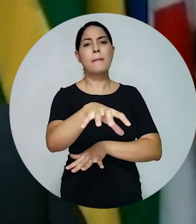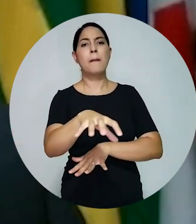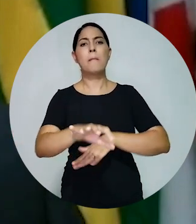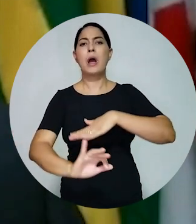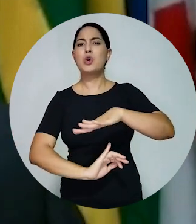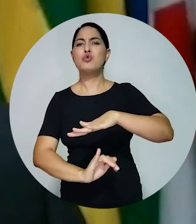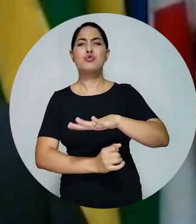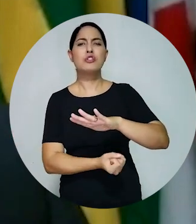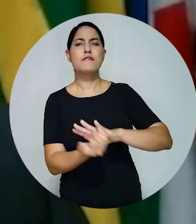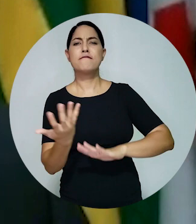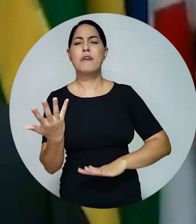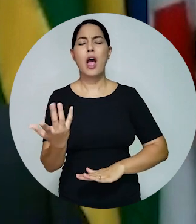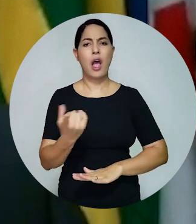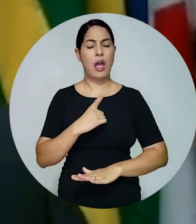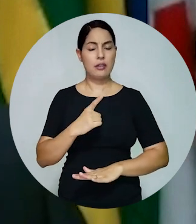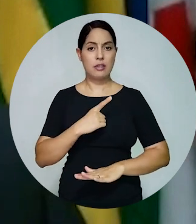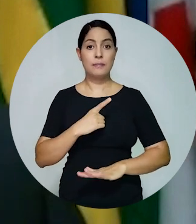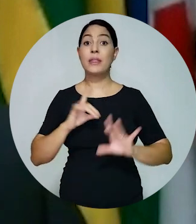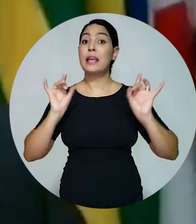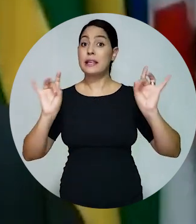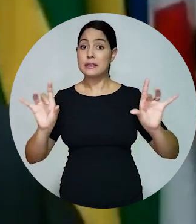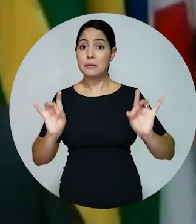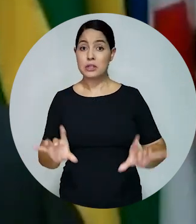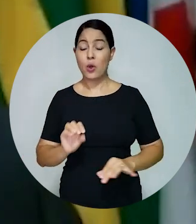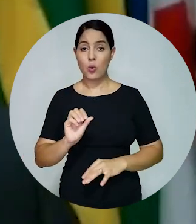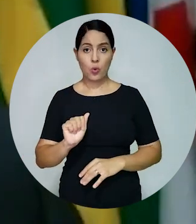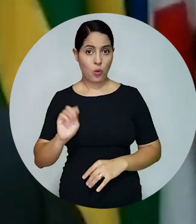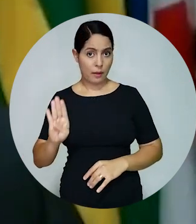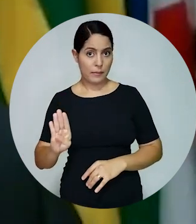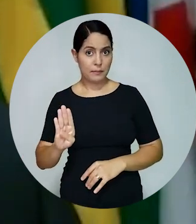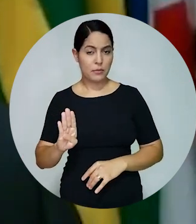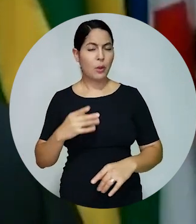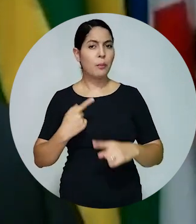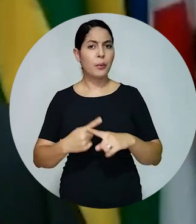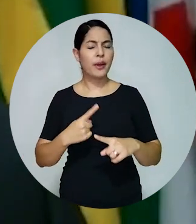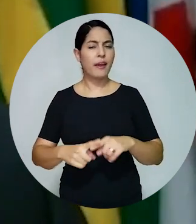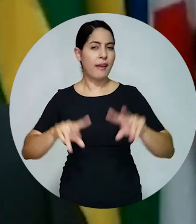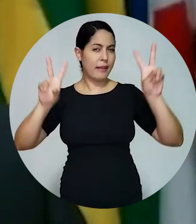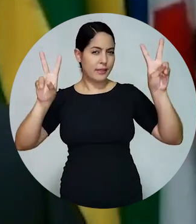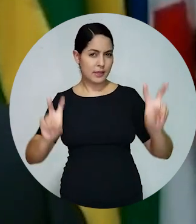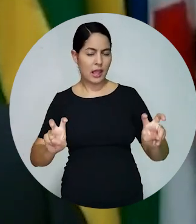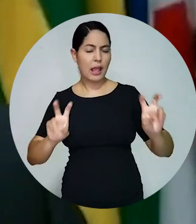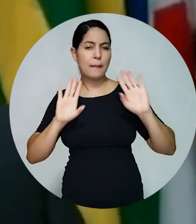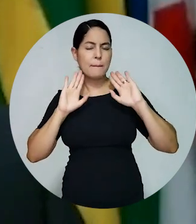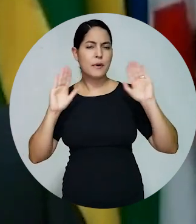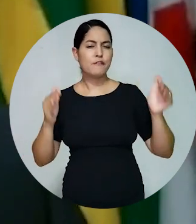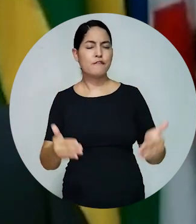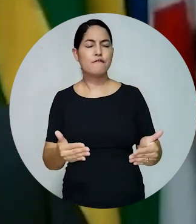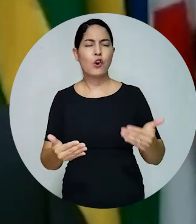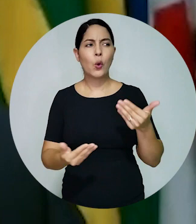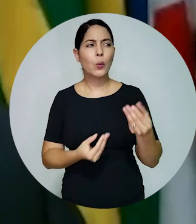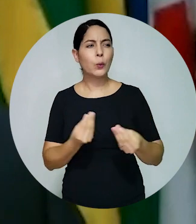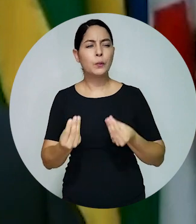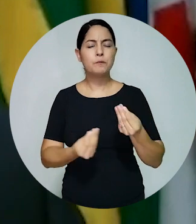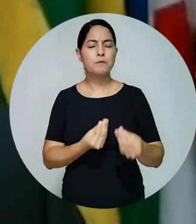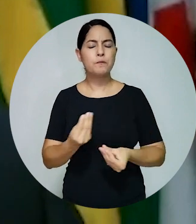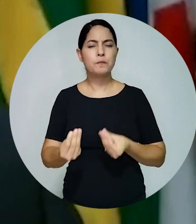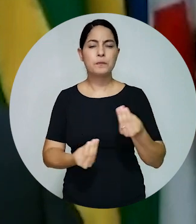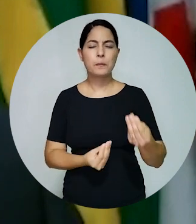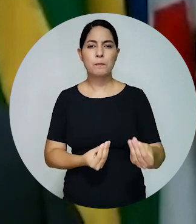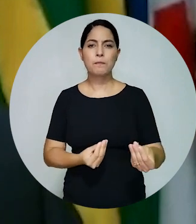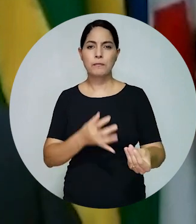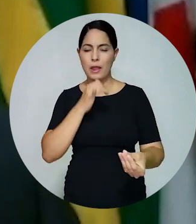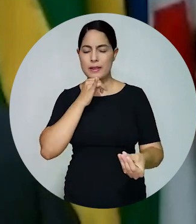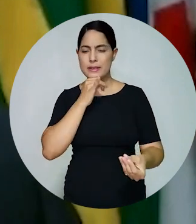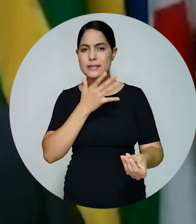e multidisciplinar, envolvendo várias instituições, em especial a Ordem dos Advogados do Brasil, porque era uma temática